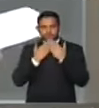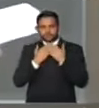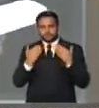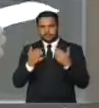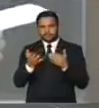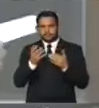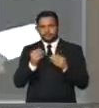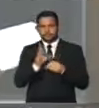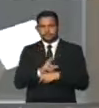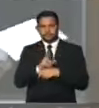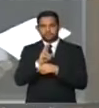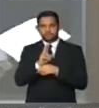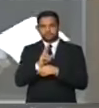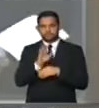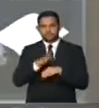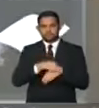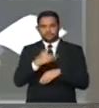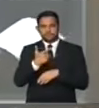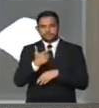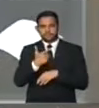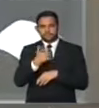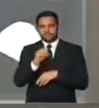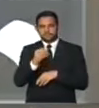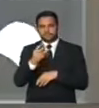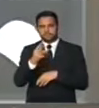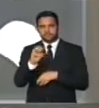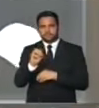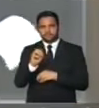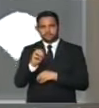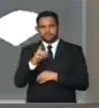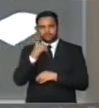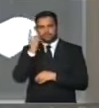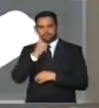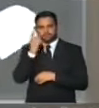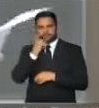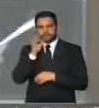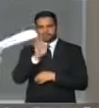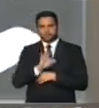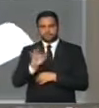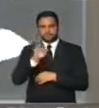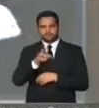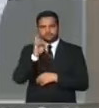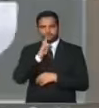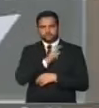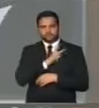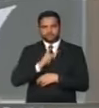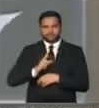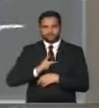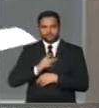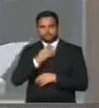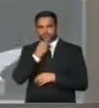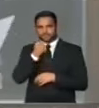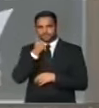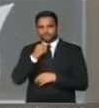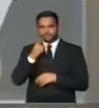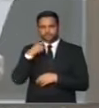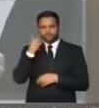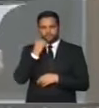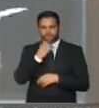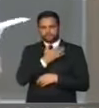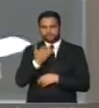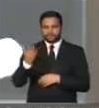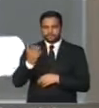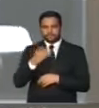que representam aqui mais de 230 deputados federais, senhor presidente, senhoras e senhores